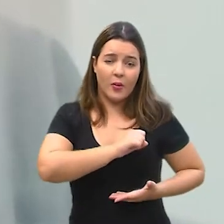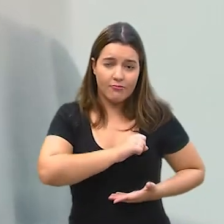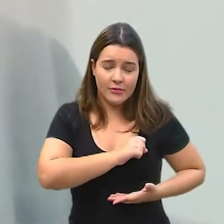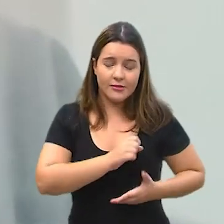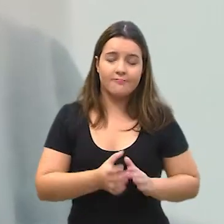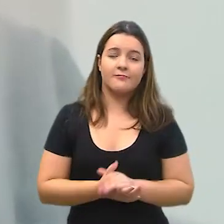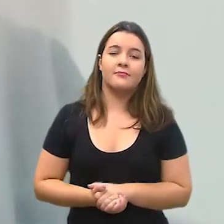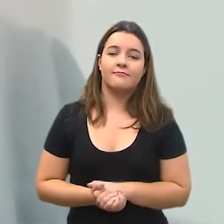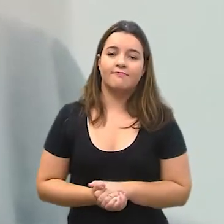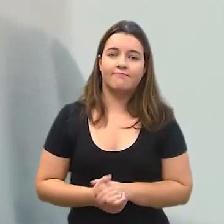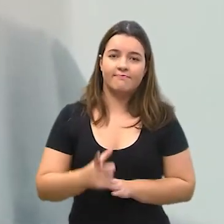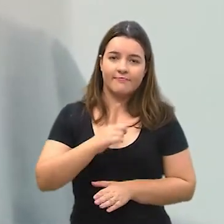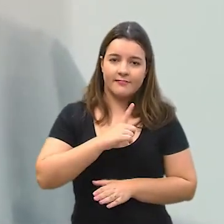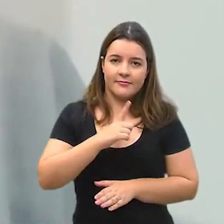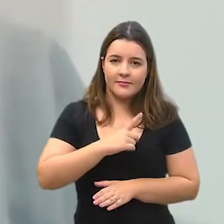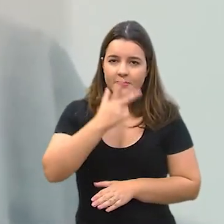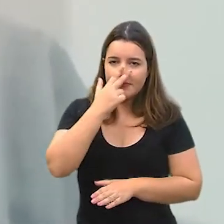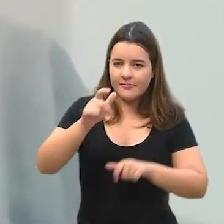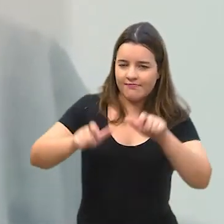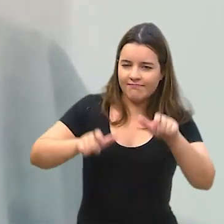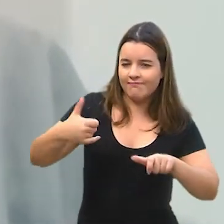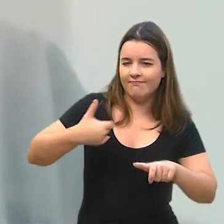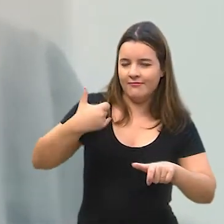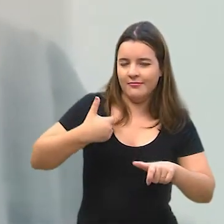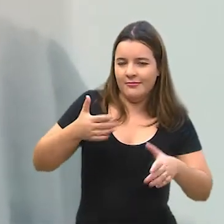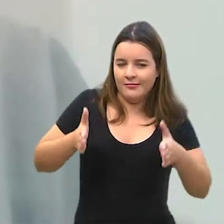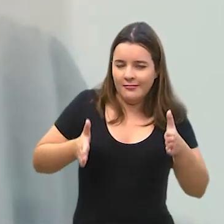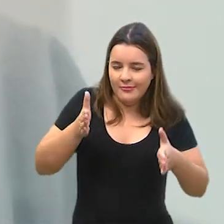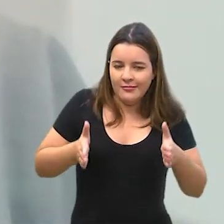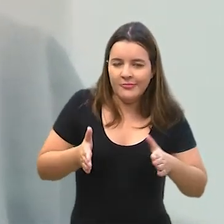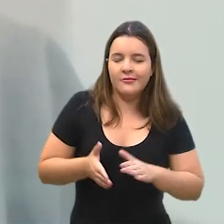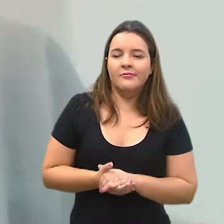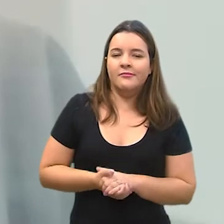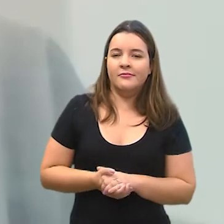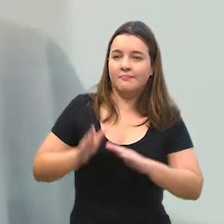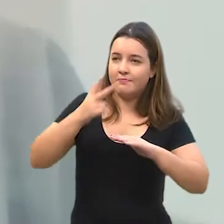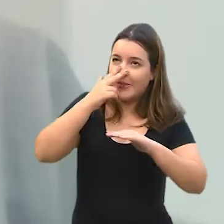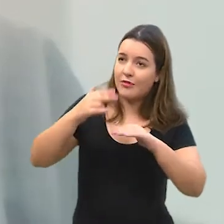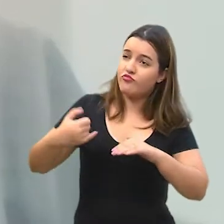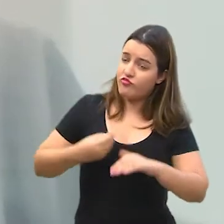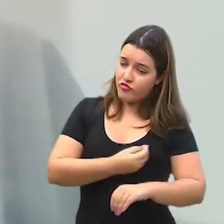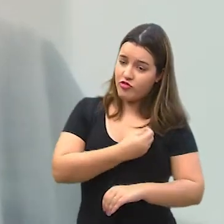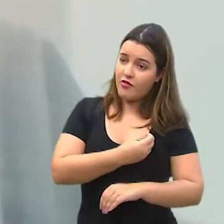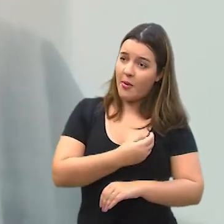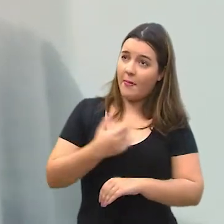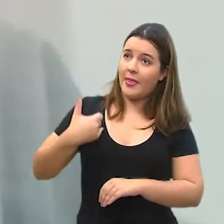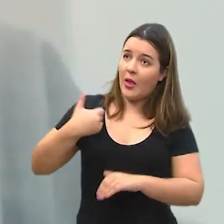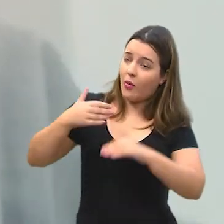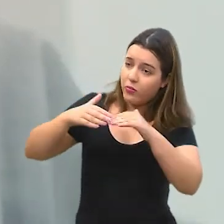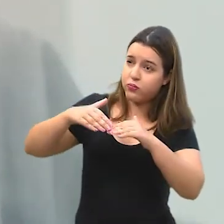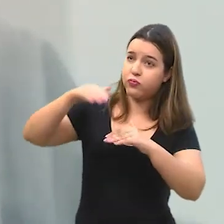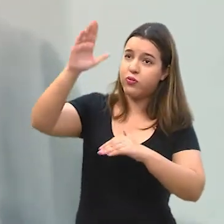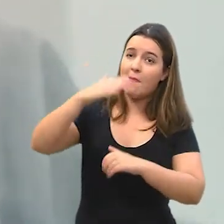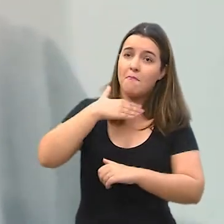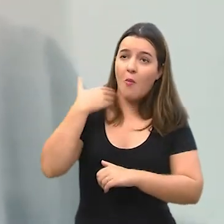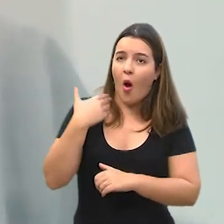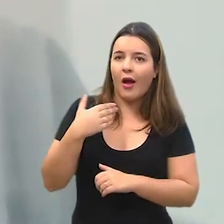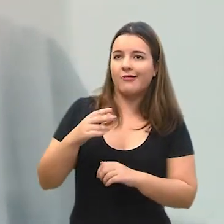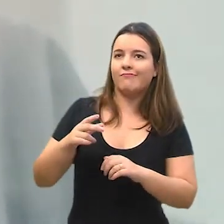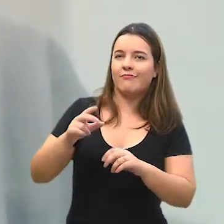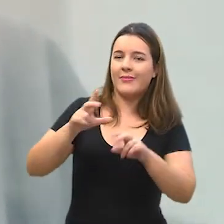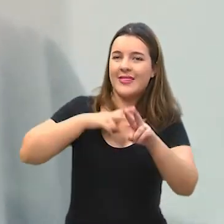que ajudam a combater a doença. Assim que o paciente foi diagnosticado como positivo, a unidade de saúde ali